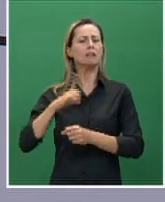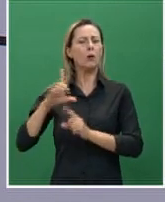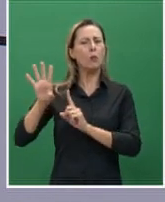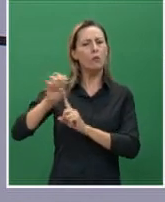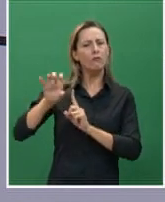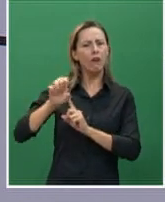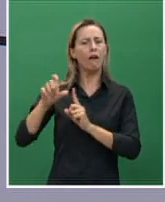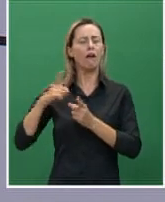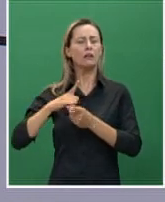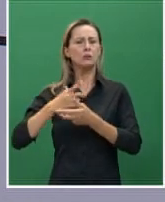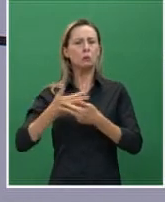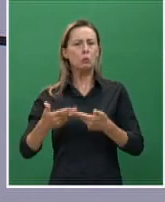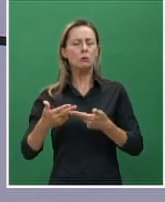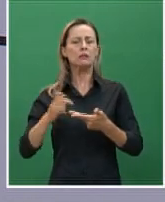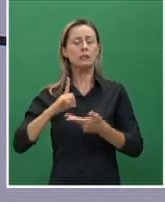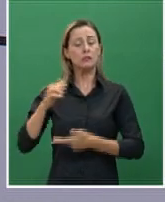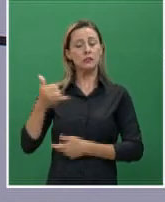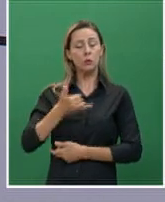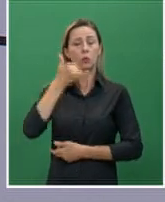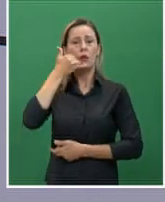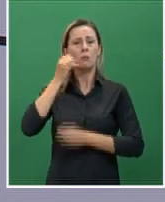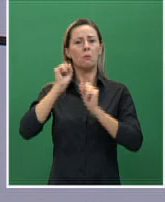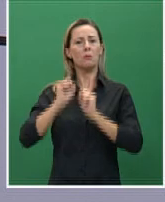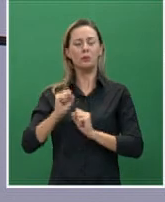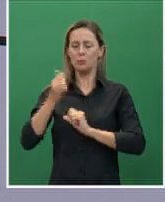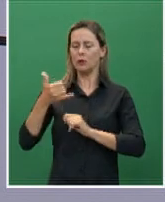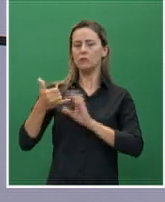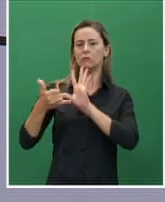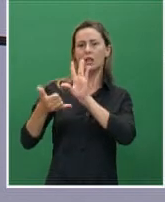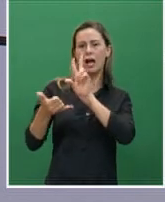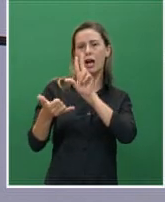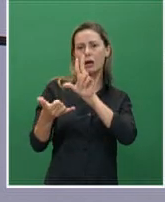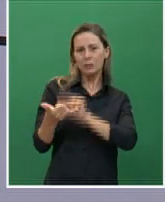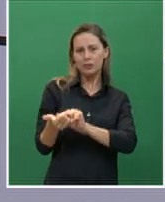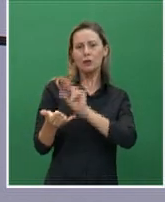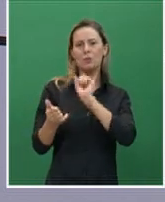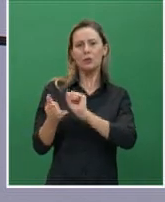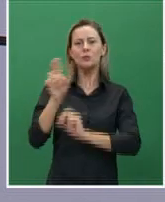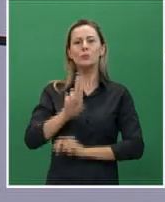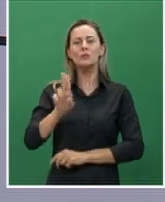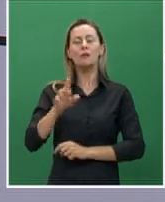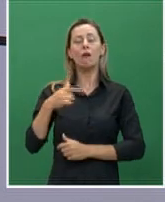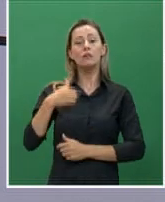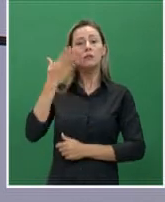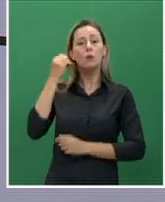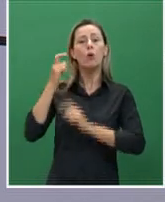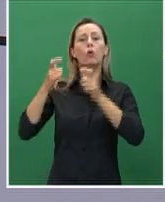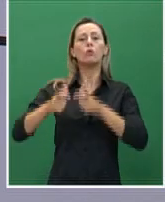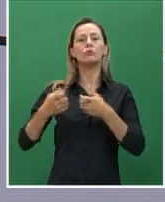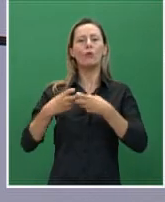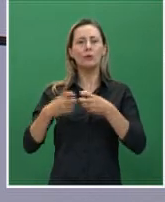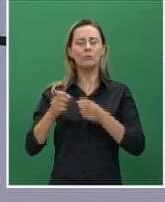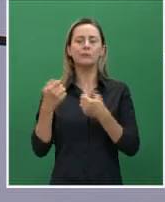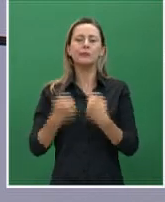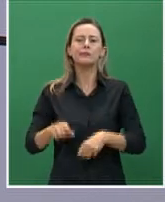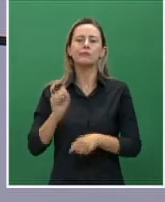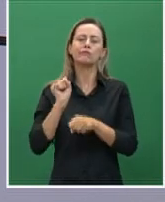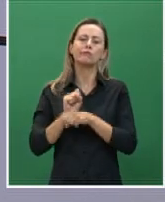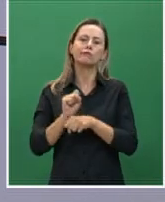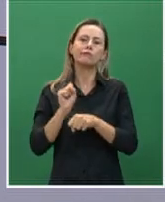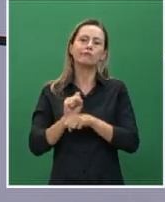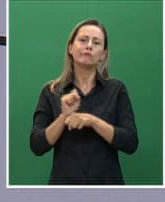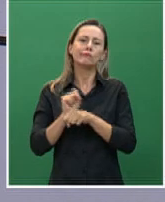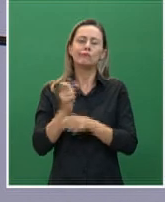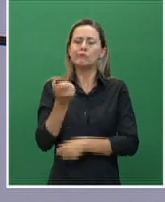e inclusive através do celular você pode localizar onde está o ônibus o que não e que facilita sua vida você não precisa ficar nem